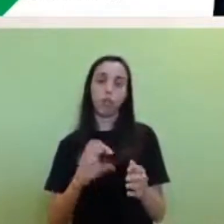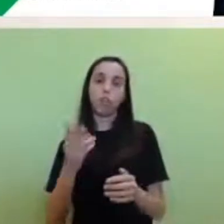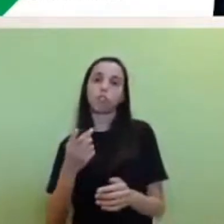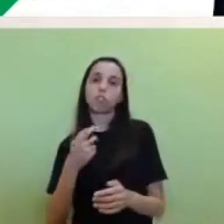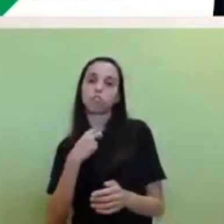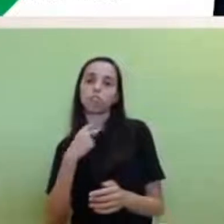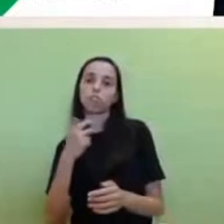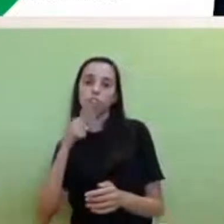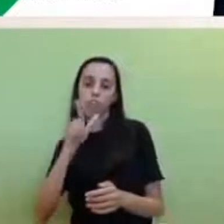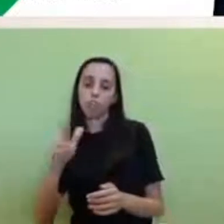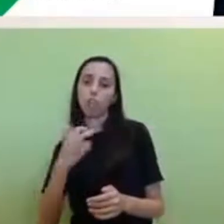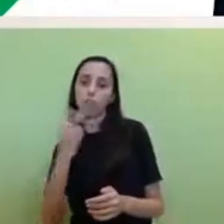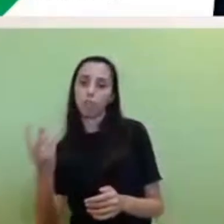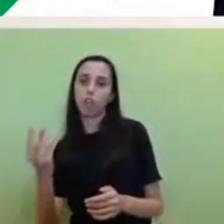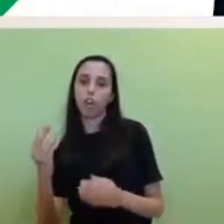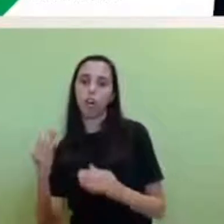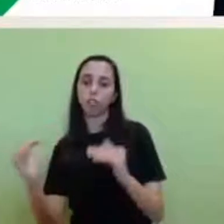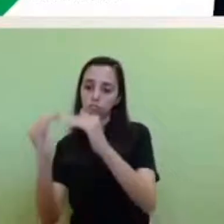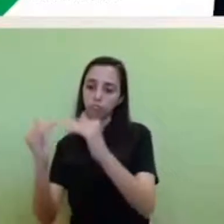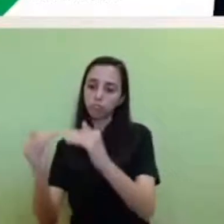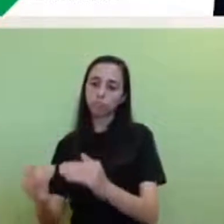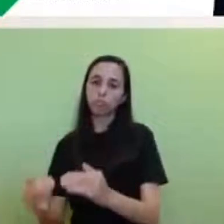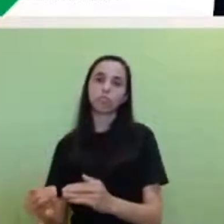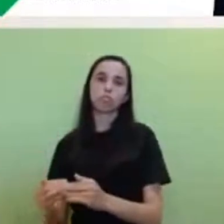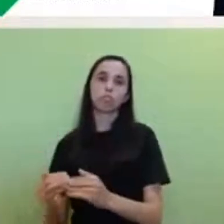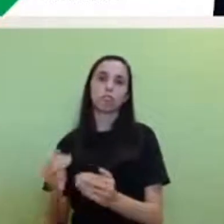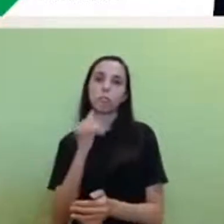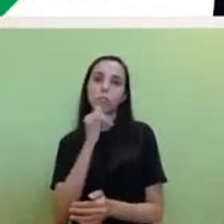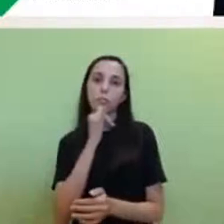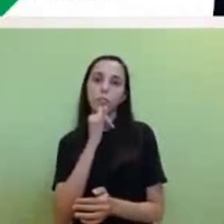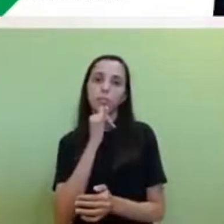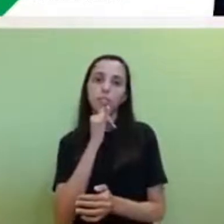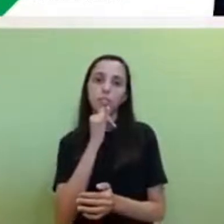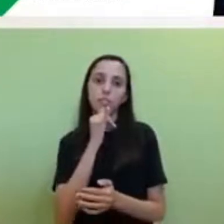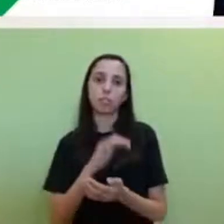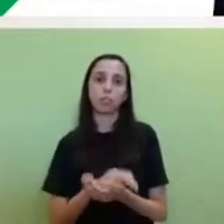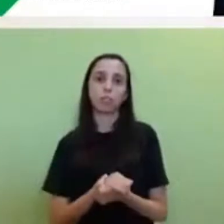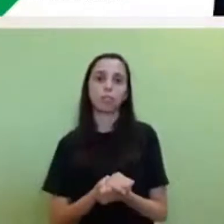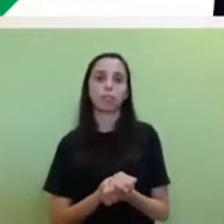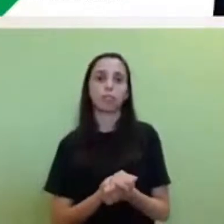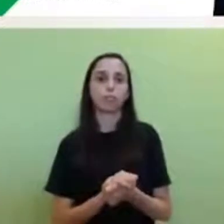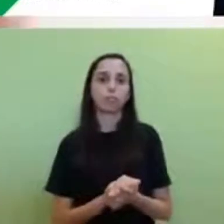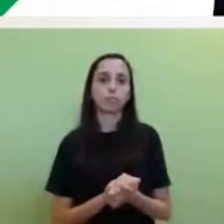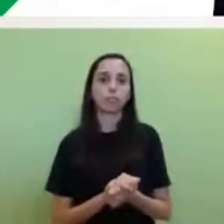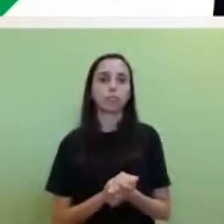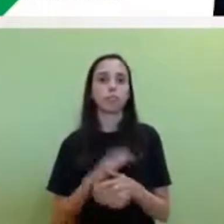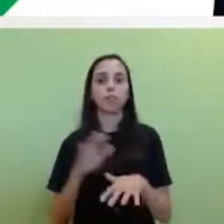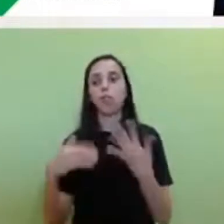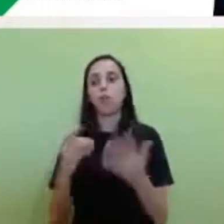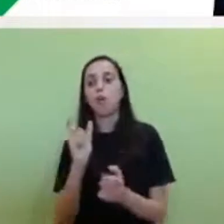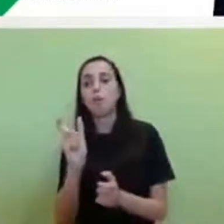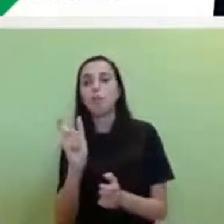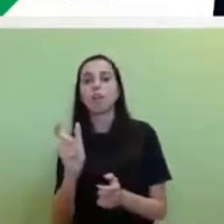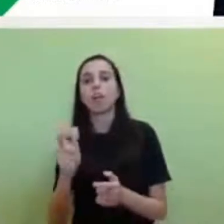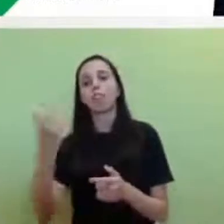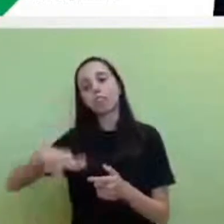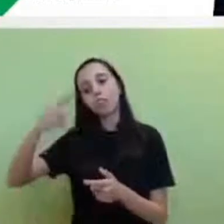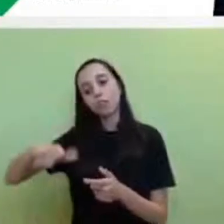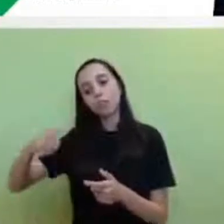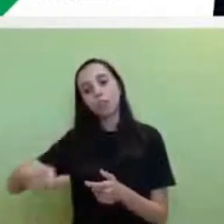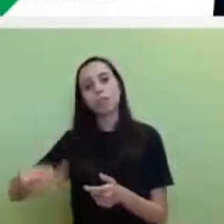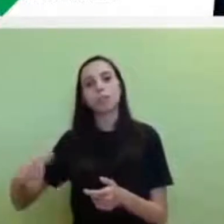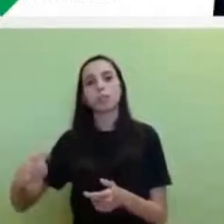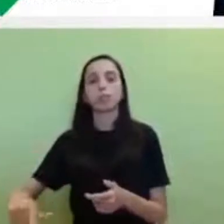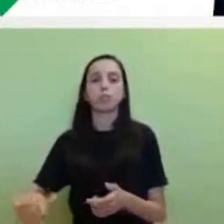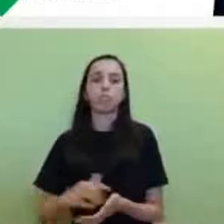nós temos concordâncias, que é você saber, por exemplo, quanto de quais são as palavras mais frequentes, é um